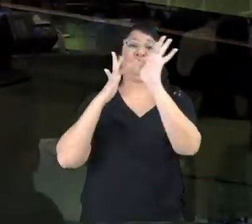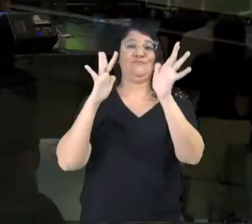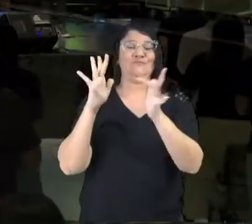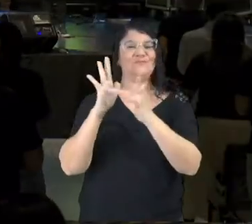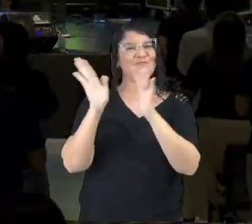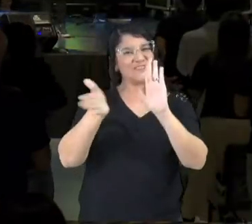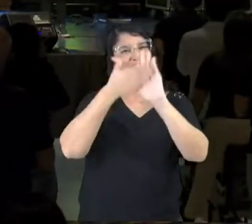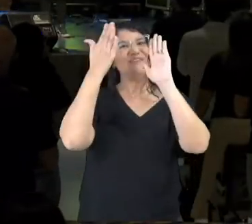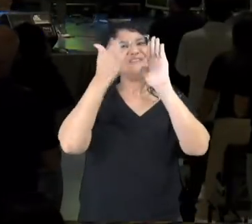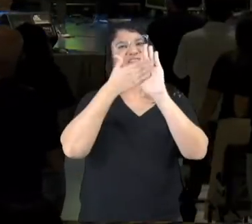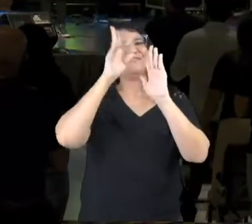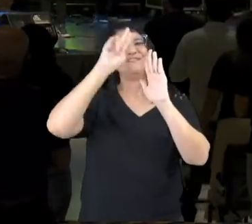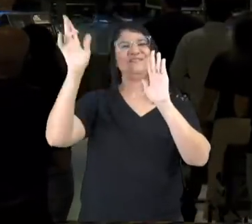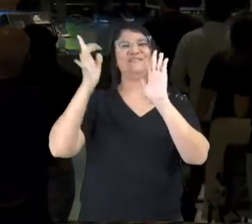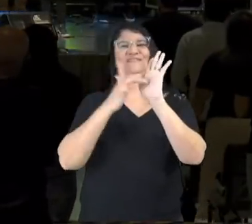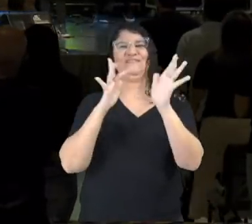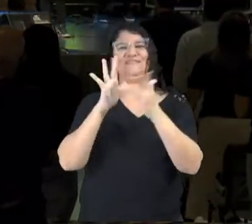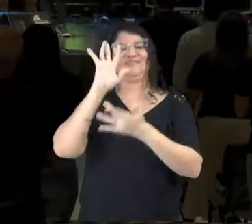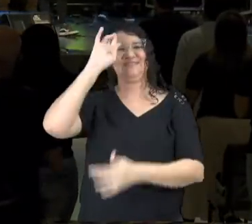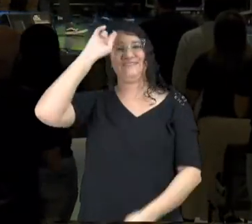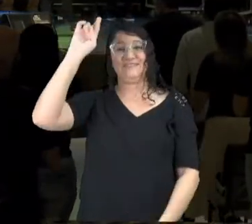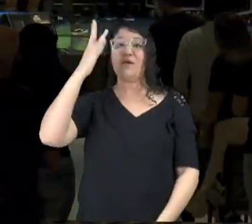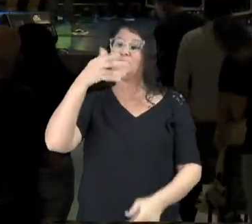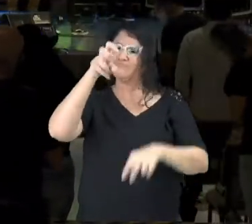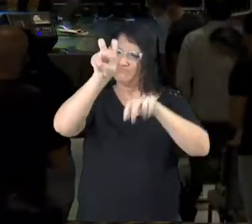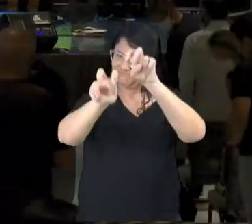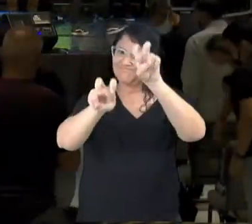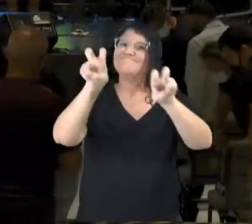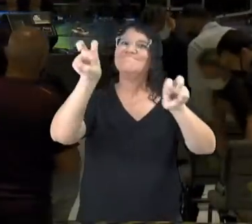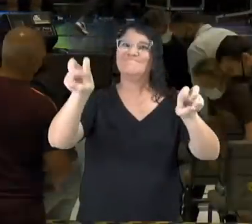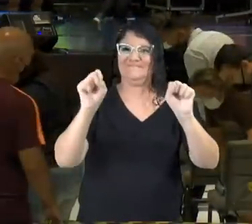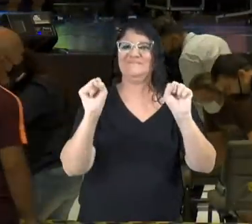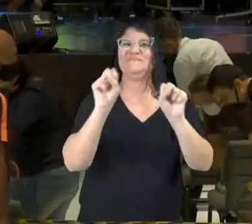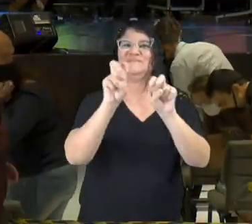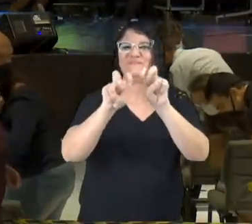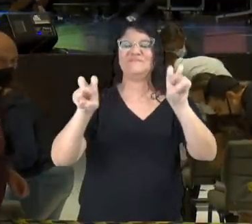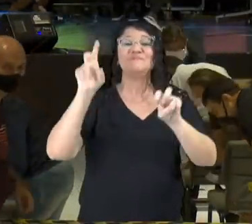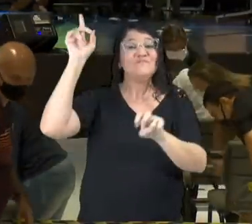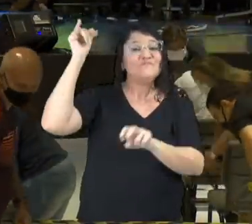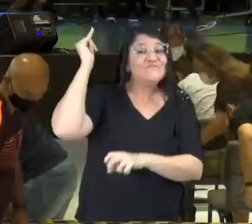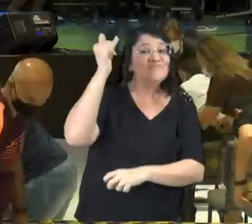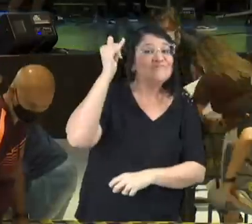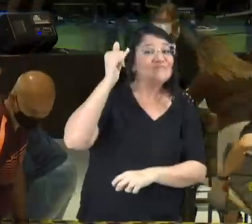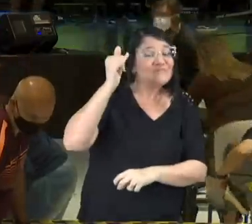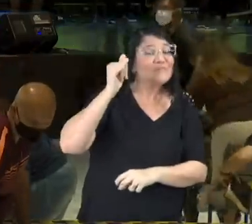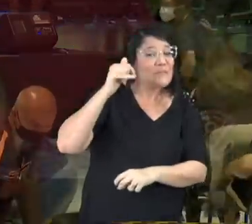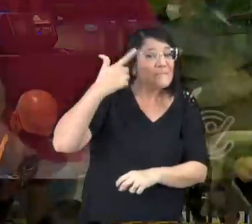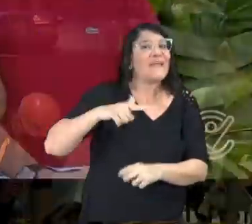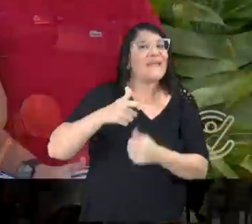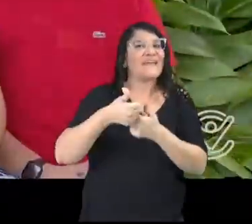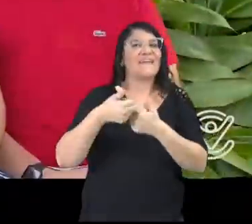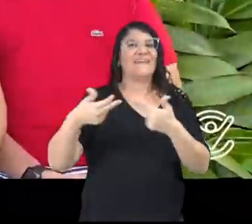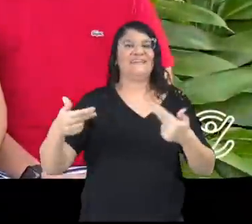Louvado seja o nome do Senhor. Você pode sentar, Deus tem mais algo a dizer ao teu coração.